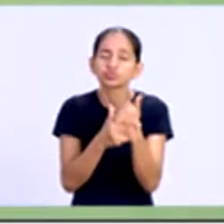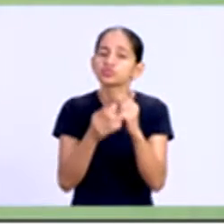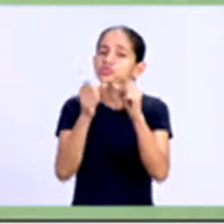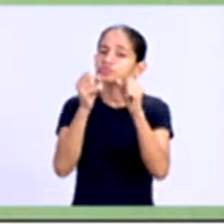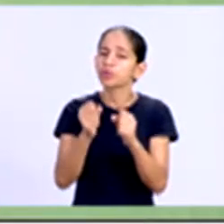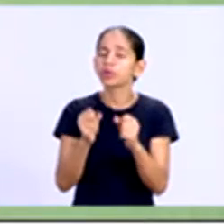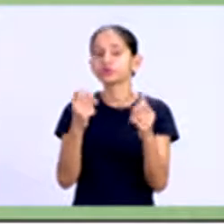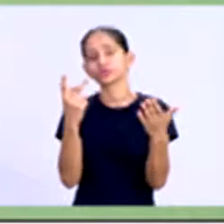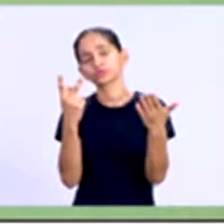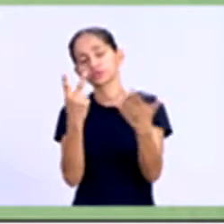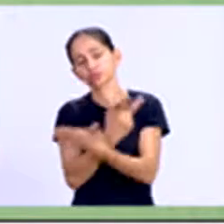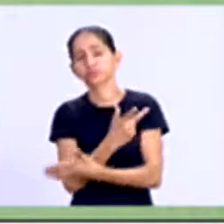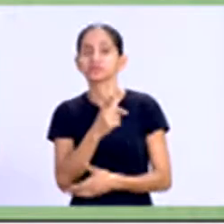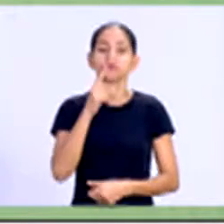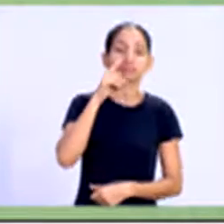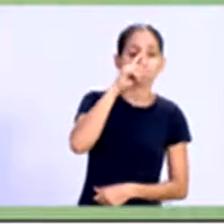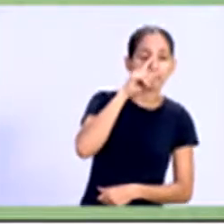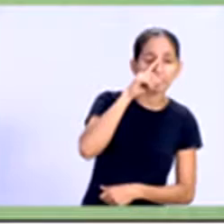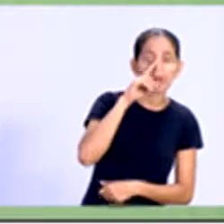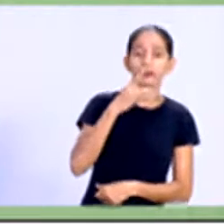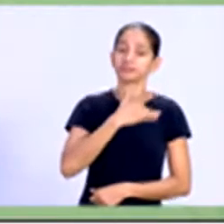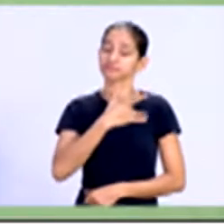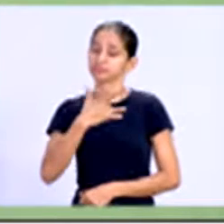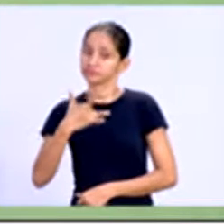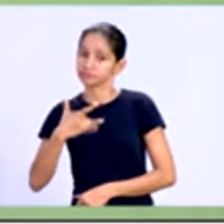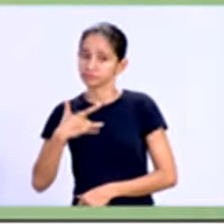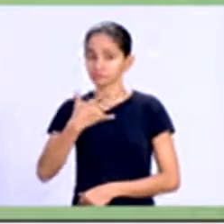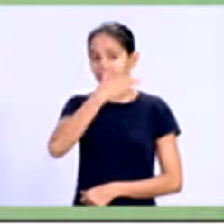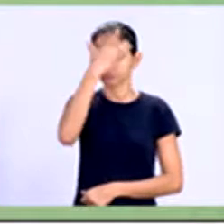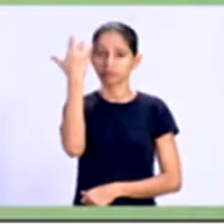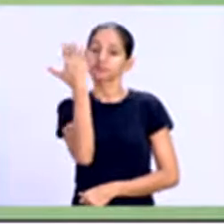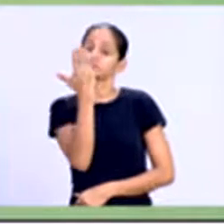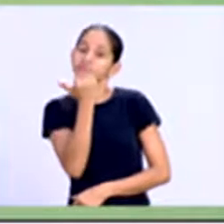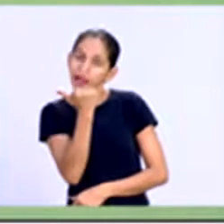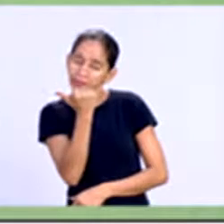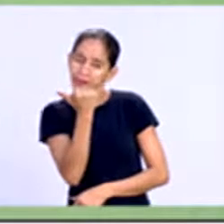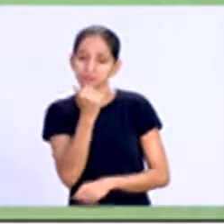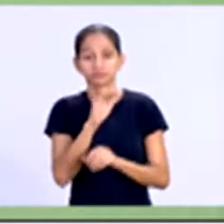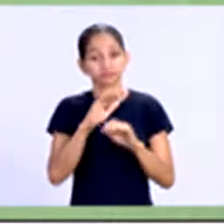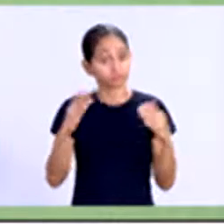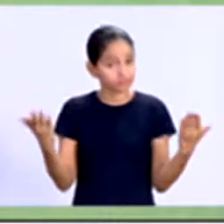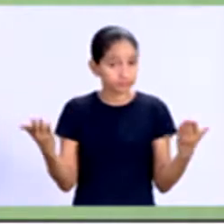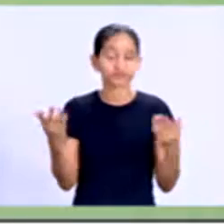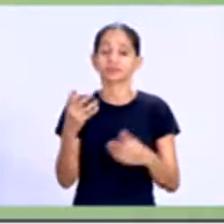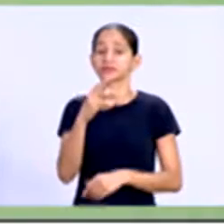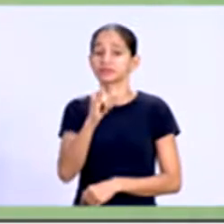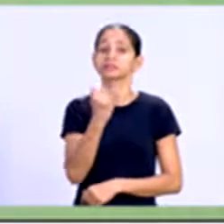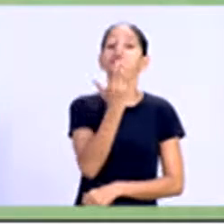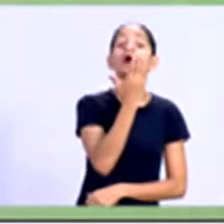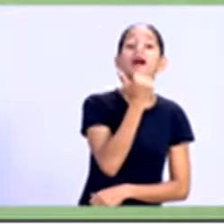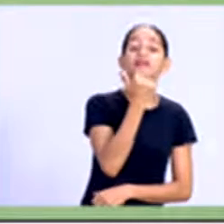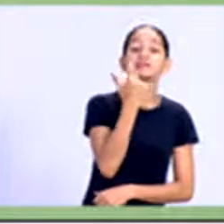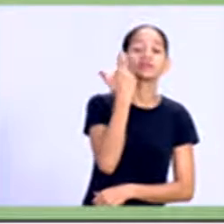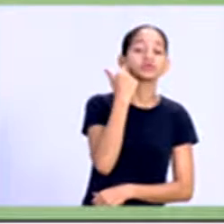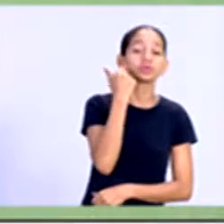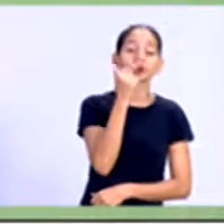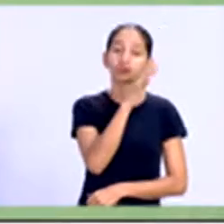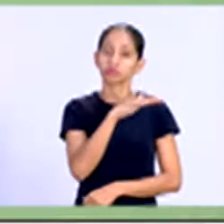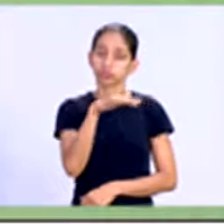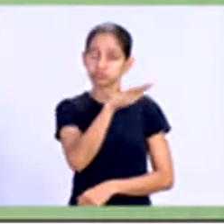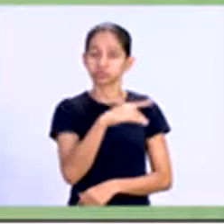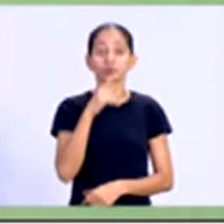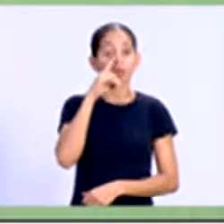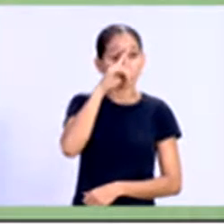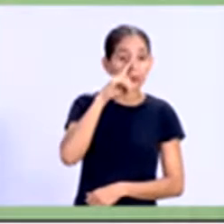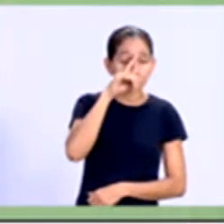trazer riscos à saúde do consumidor. No caso dos alimentos, nós temos os